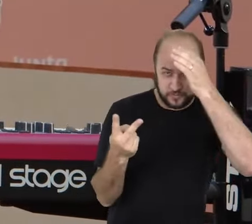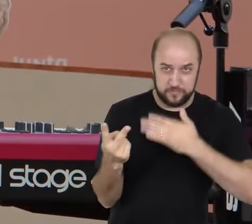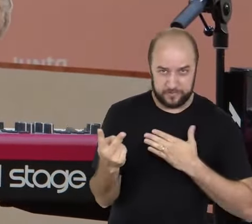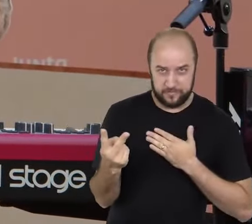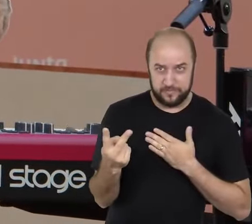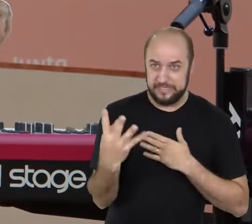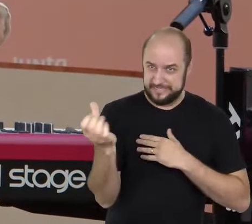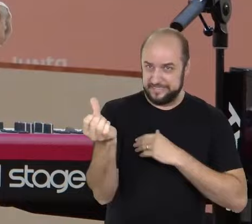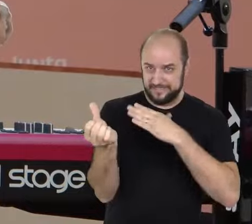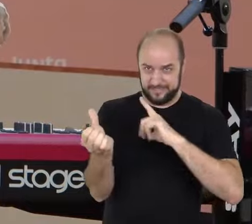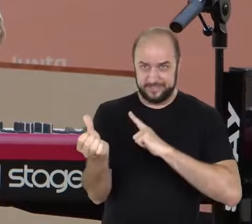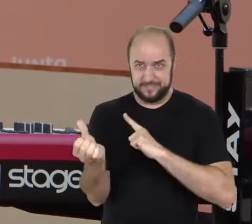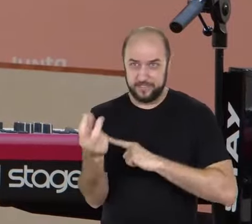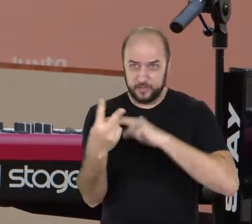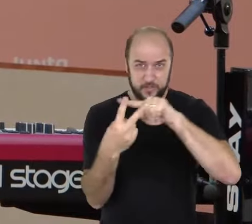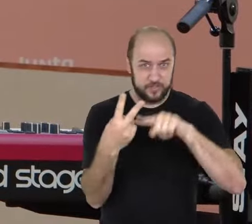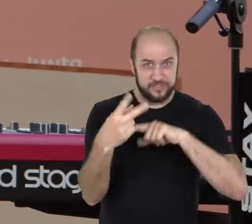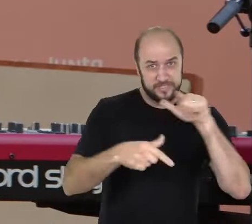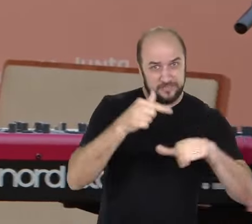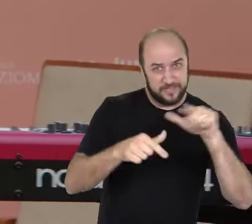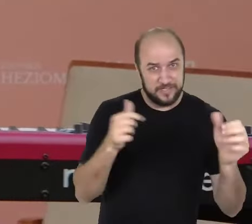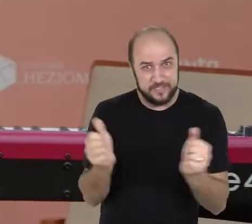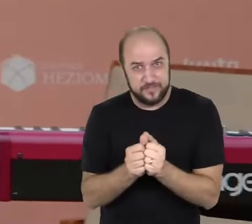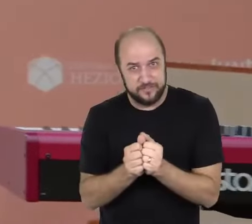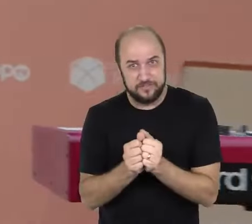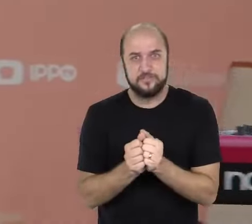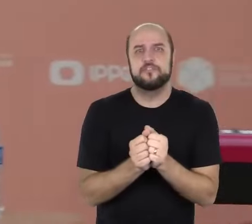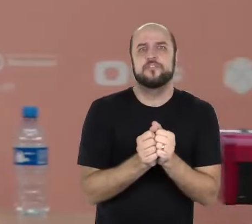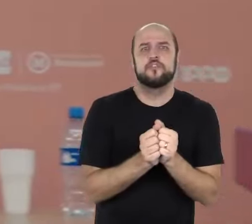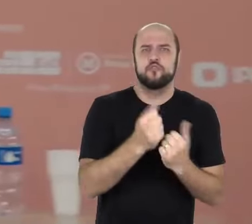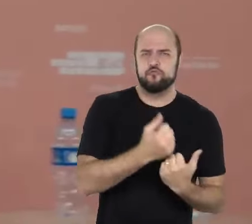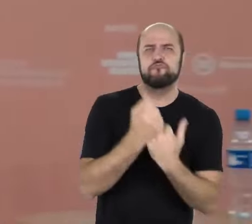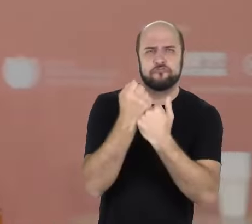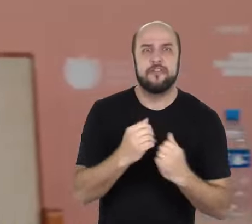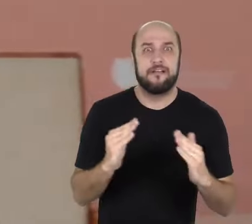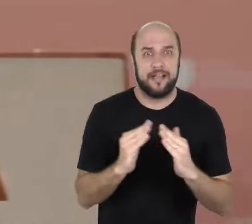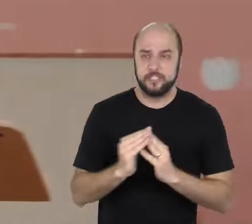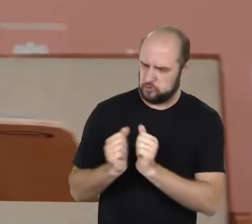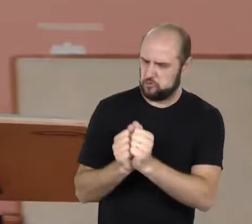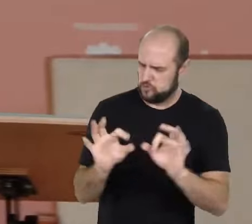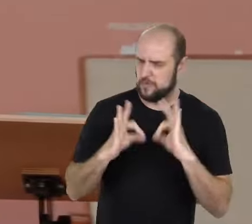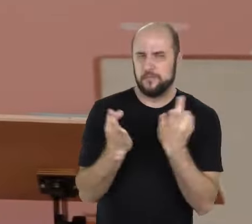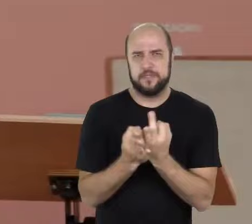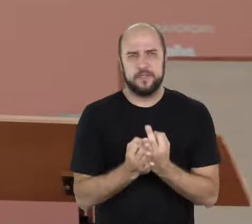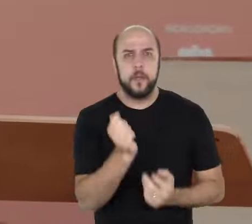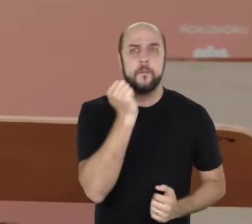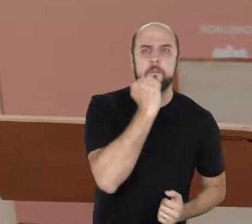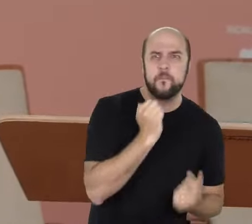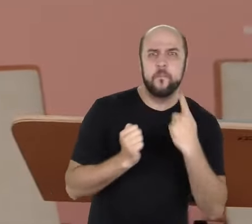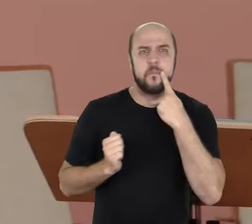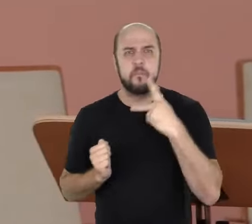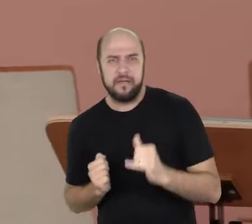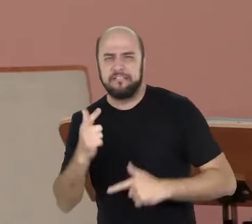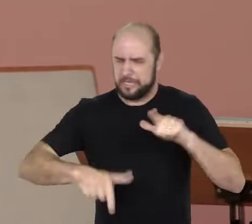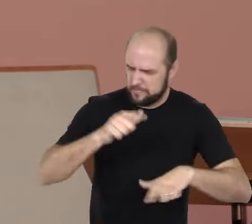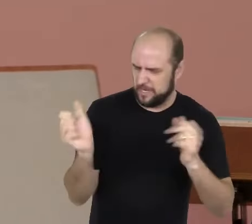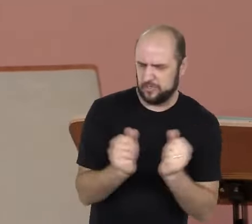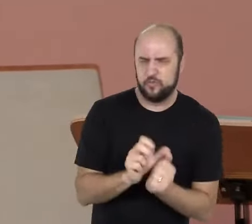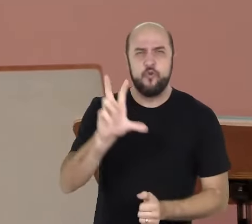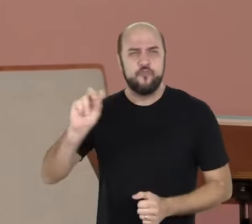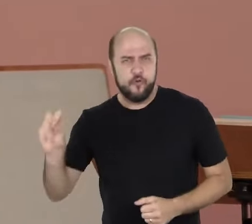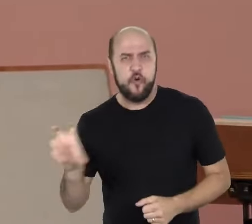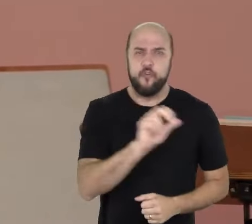tios, dois tios trabalham comigo. O sustento da casa deles é comigo. Minha mãe e meu pai largaram emprego, trabalham comigo. Minha avó